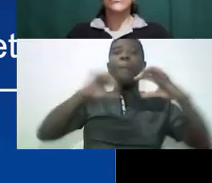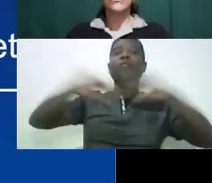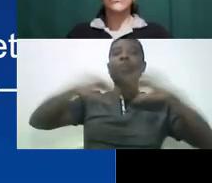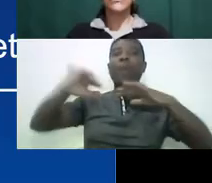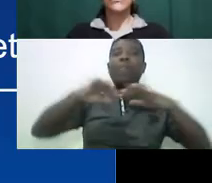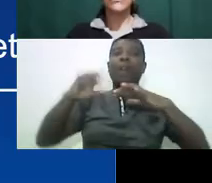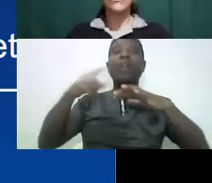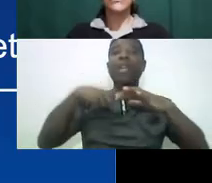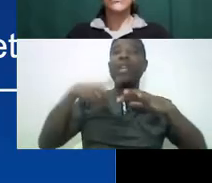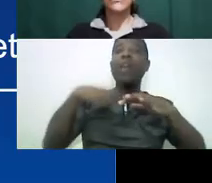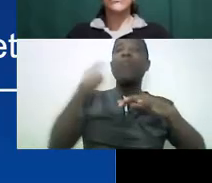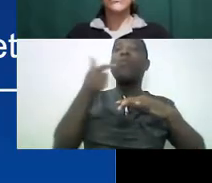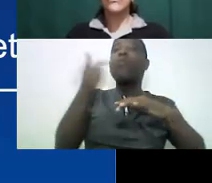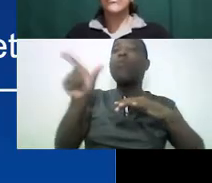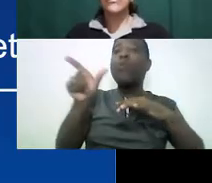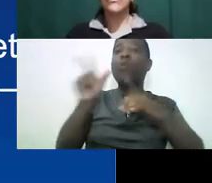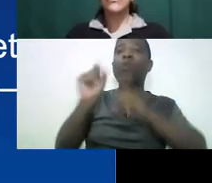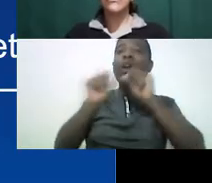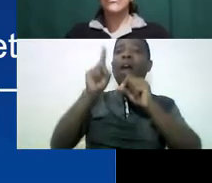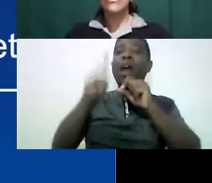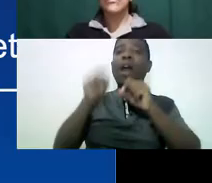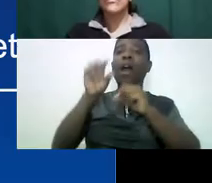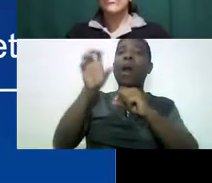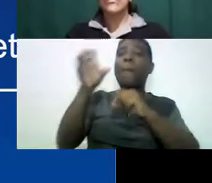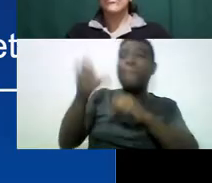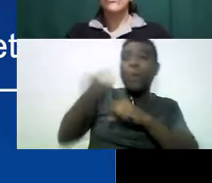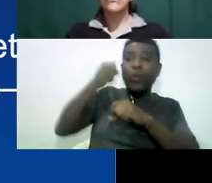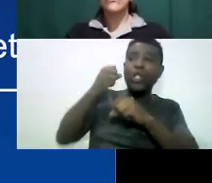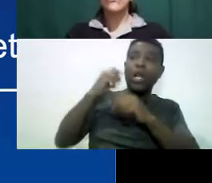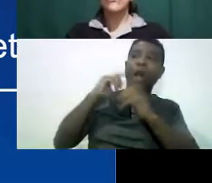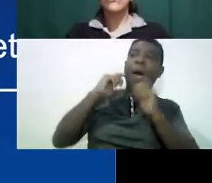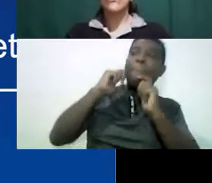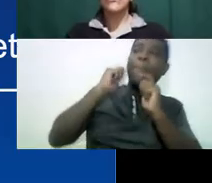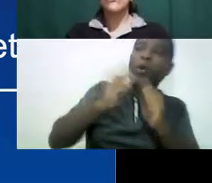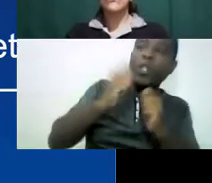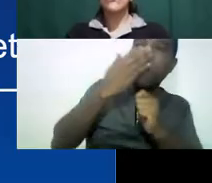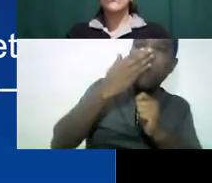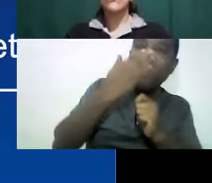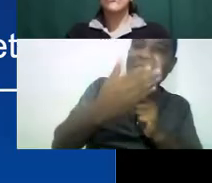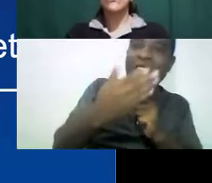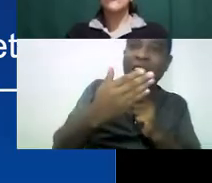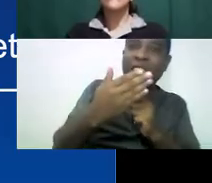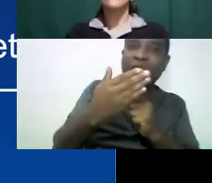de cisalhamento anterior. Ele puxa a nossa coluna cervical muito para frente. Então, é o nosso